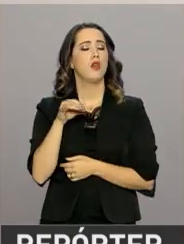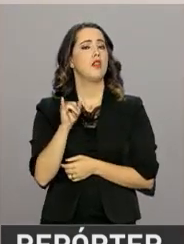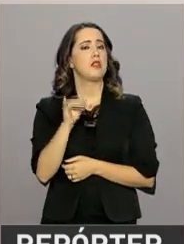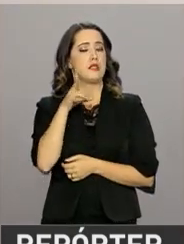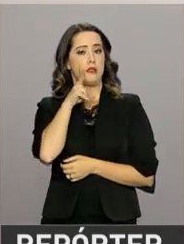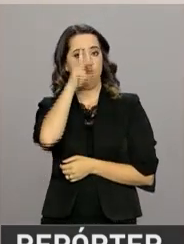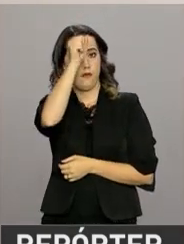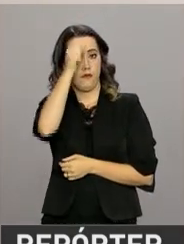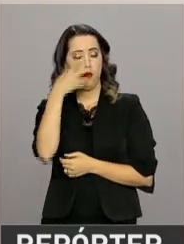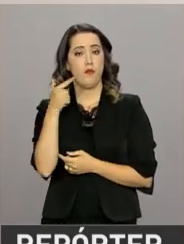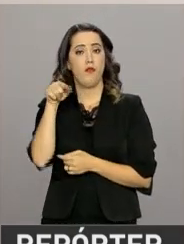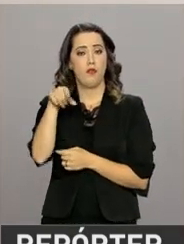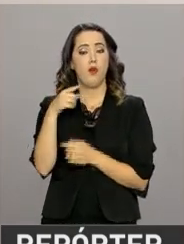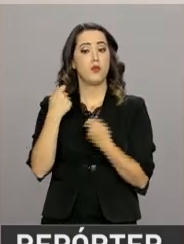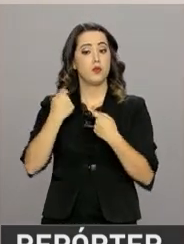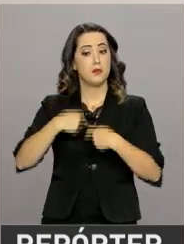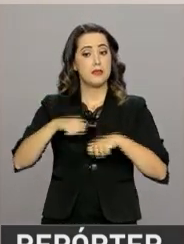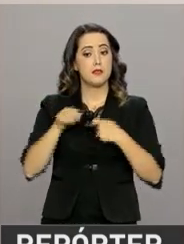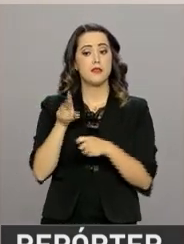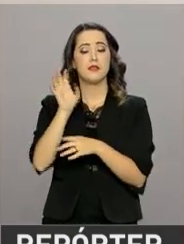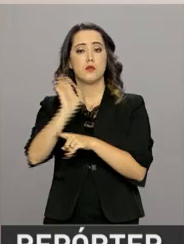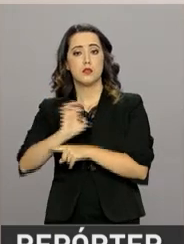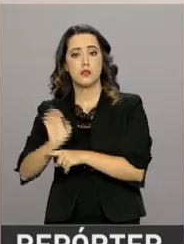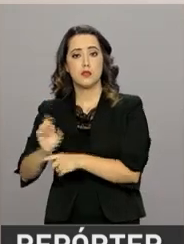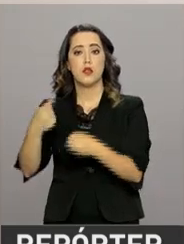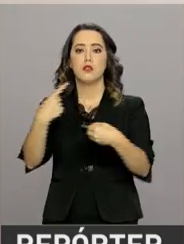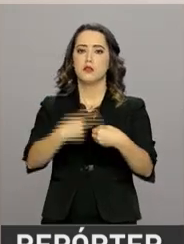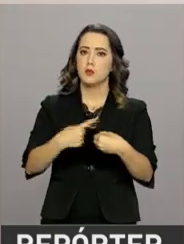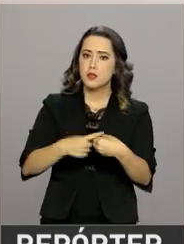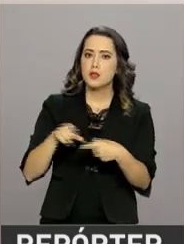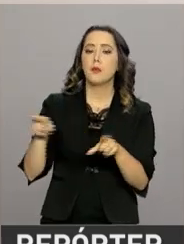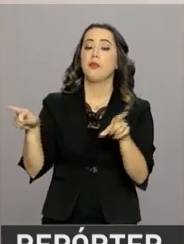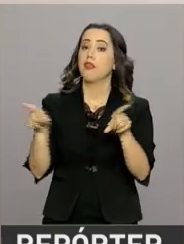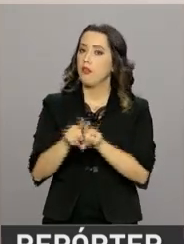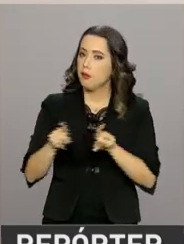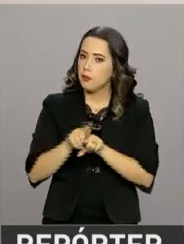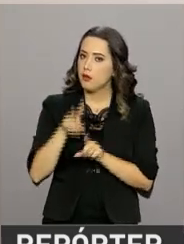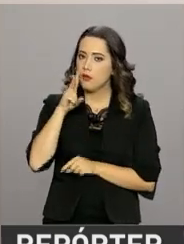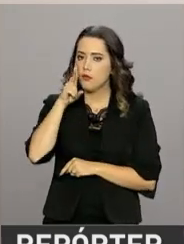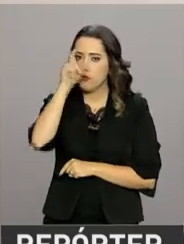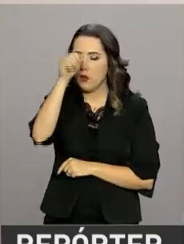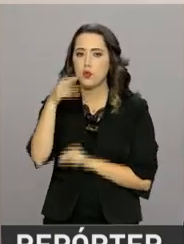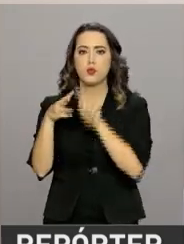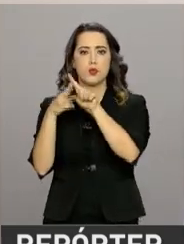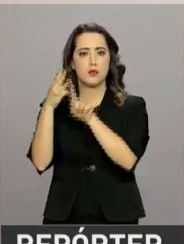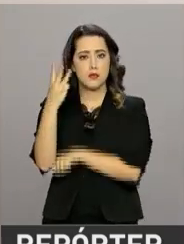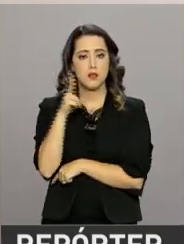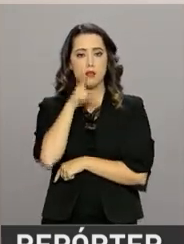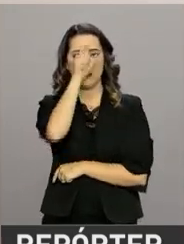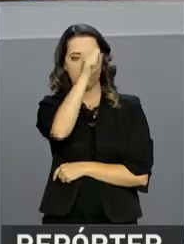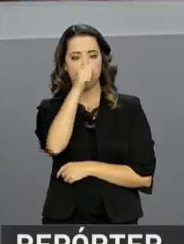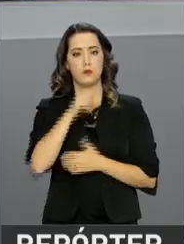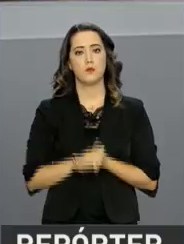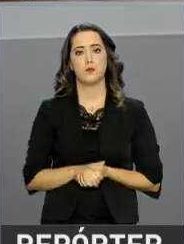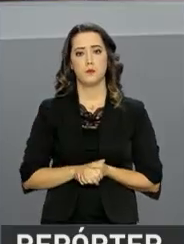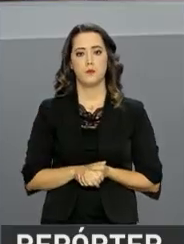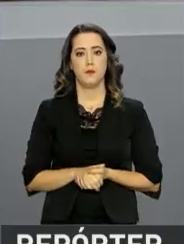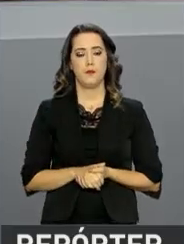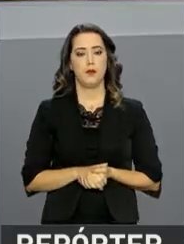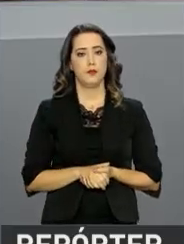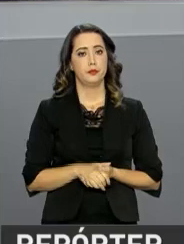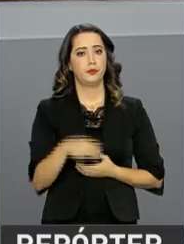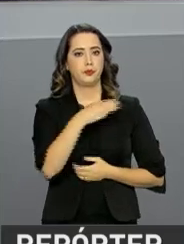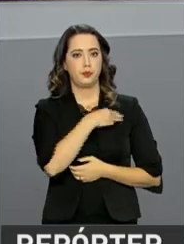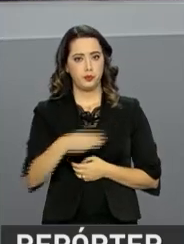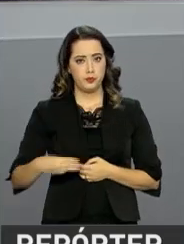estados e particularmente municípios forem fortes nós temos que prestigiar os municípios o